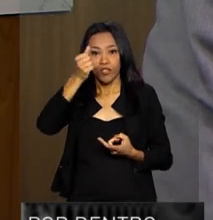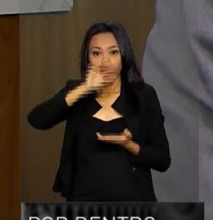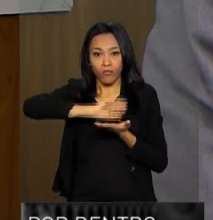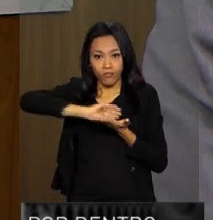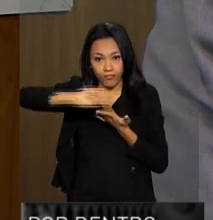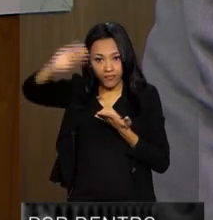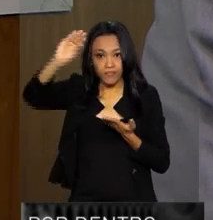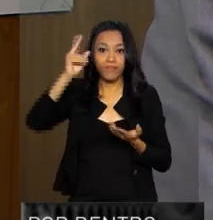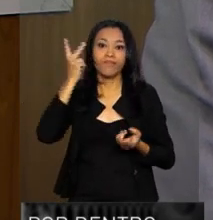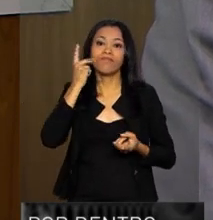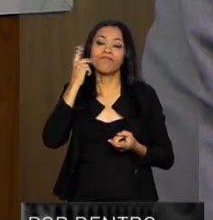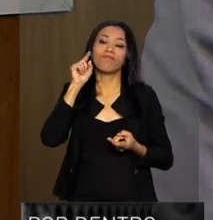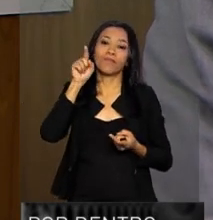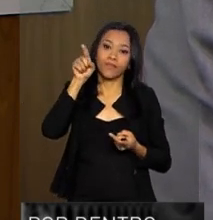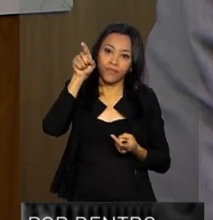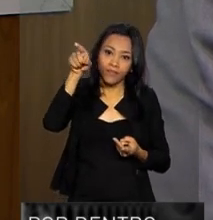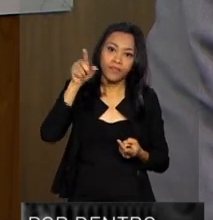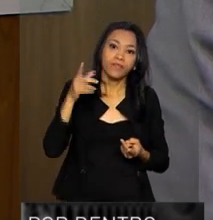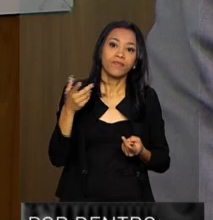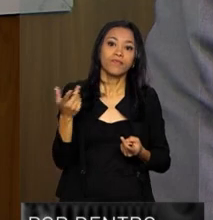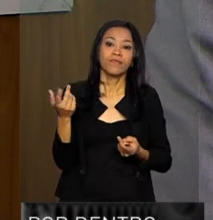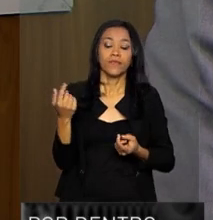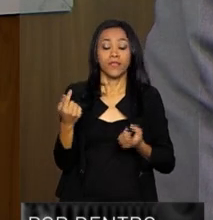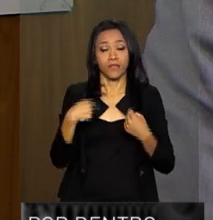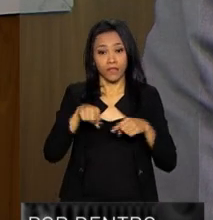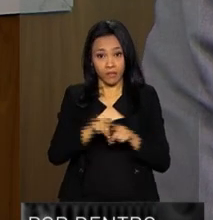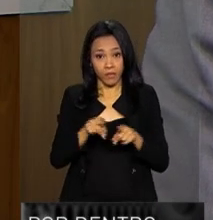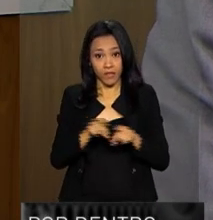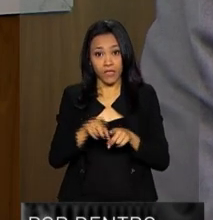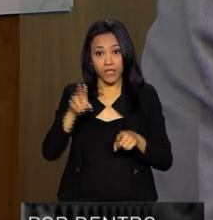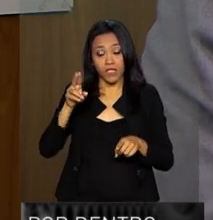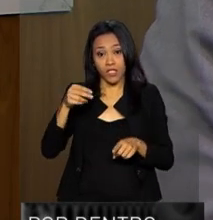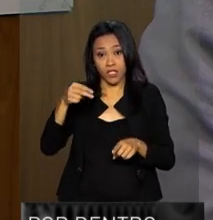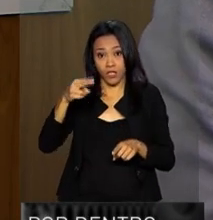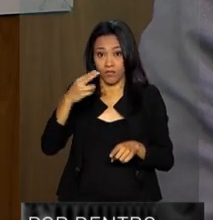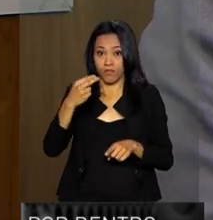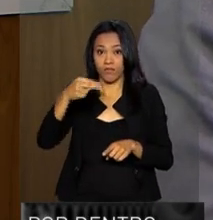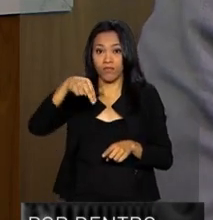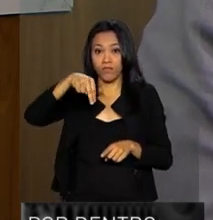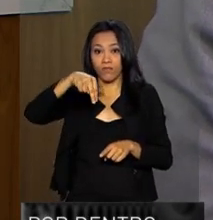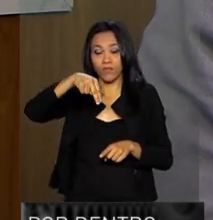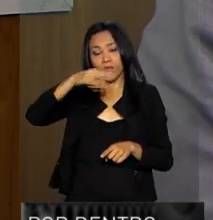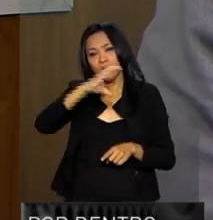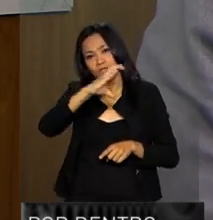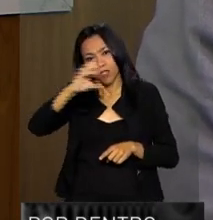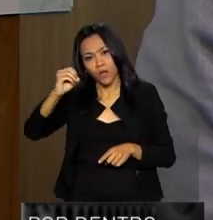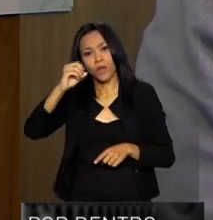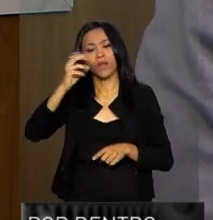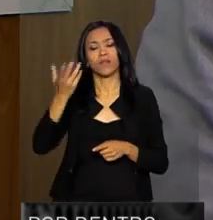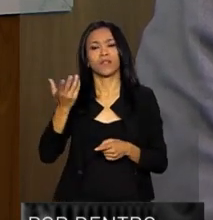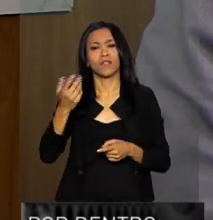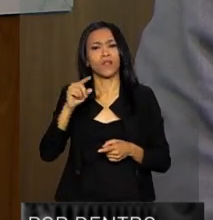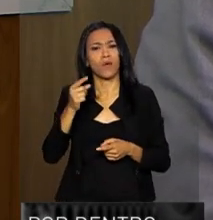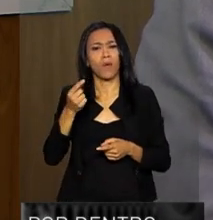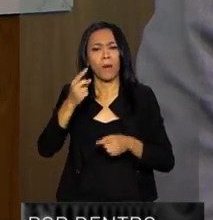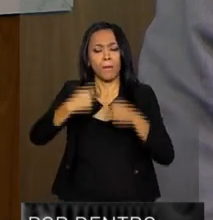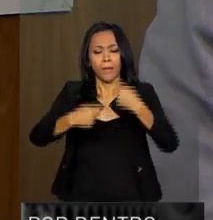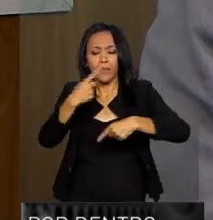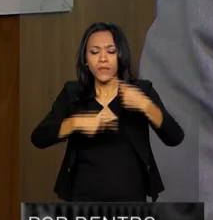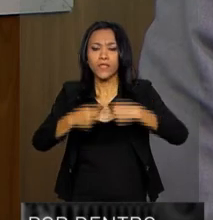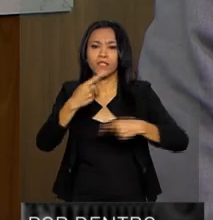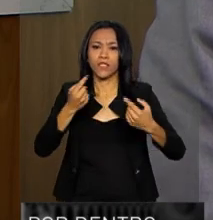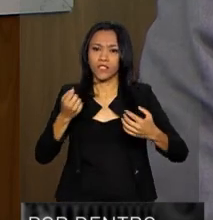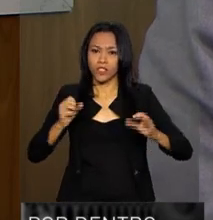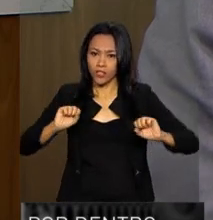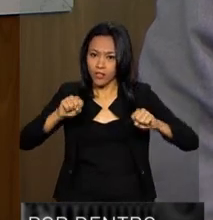oriundos do efe s a nas regiões norte nordeste e centro-oeste então a política de reforço de valorização da